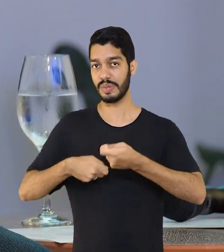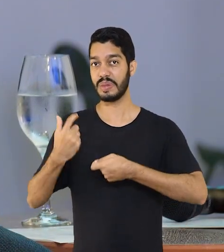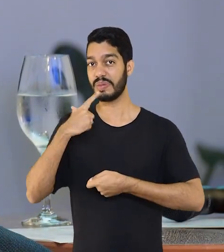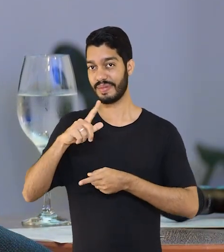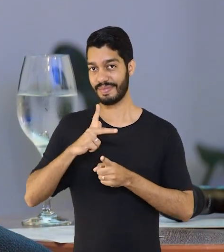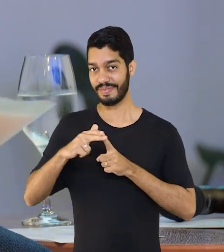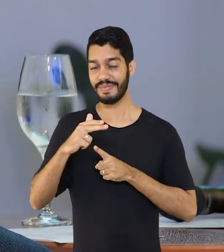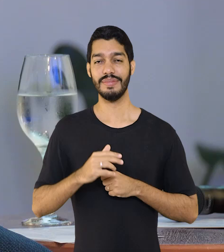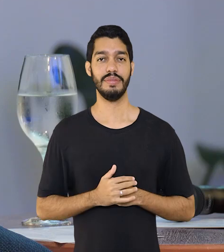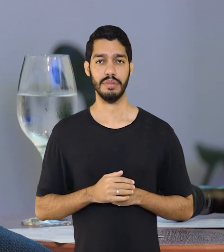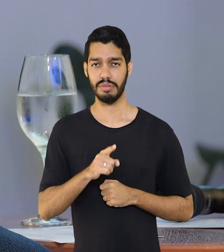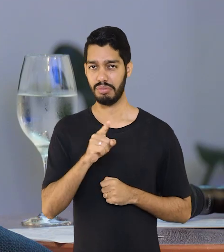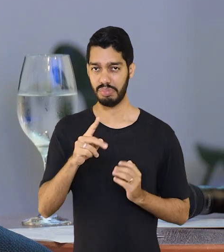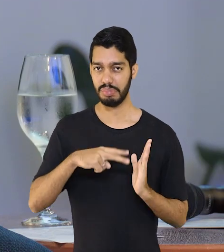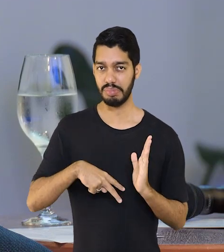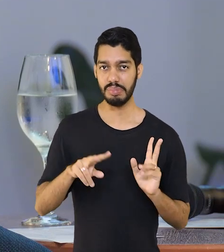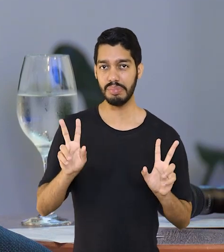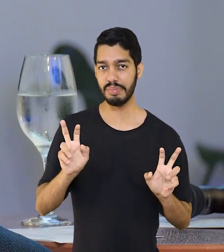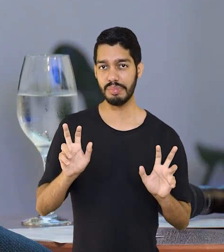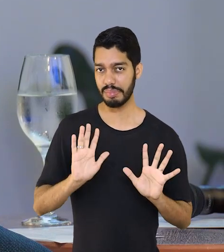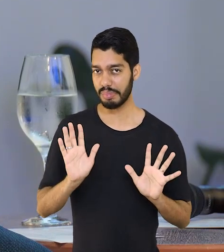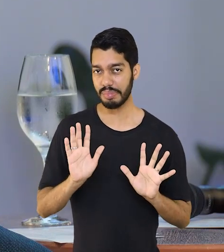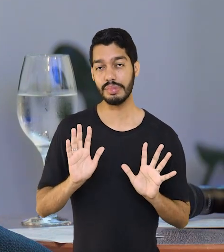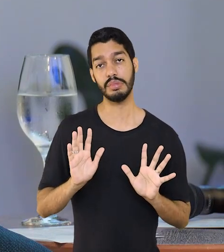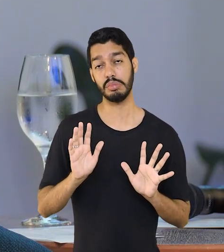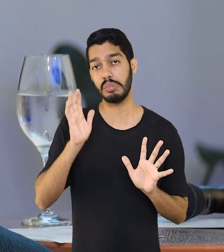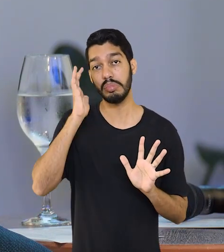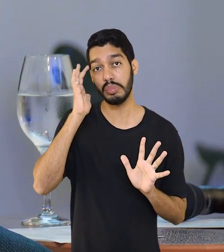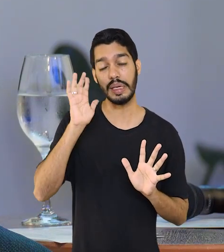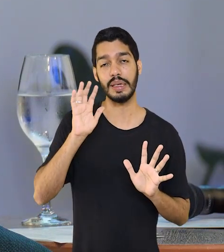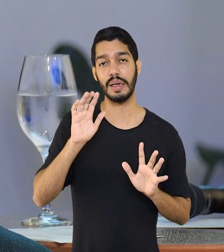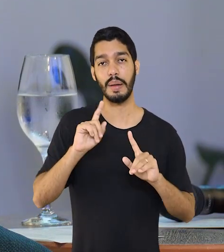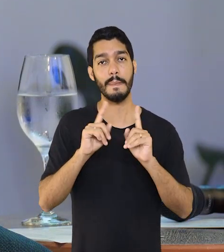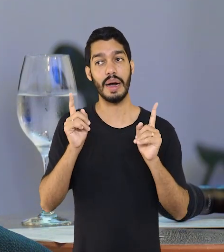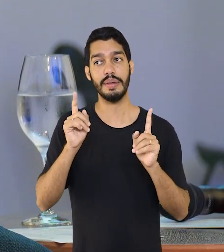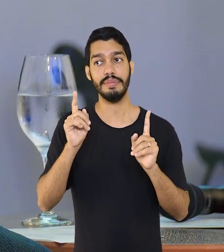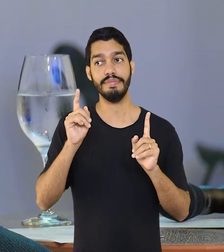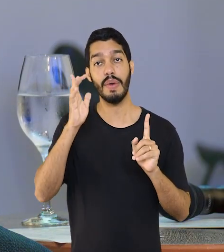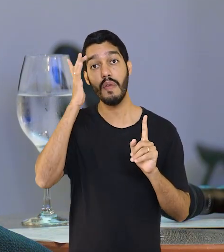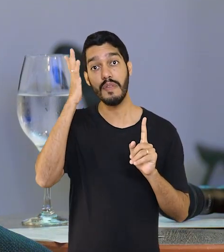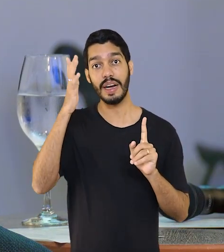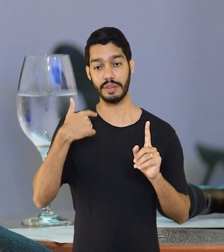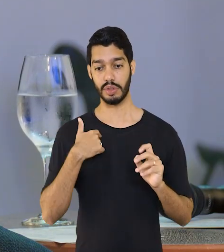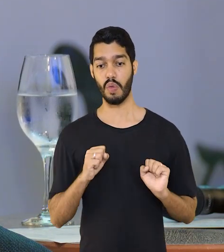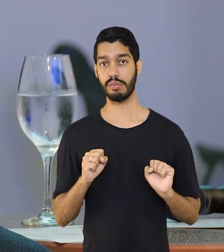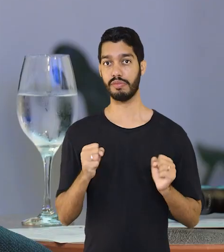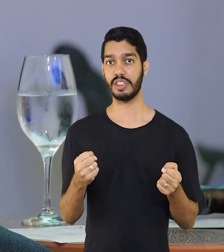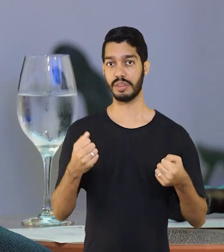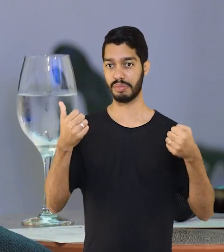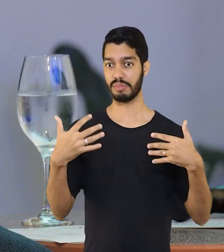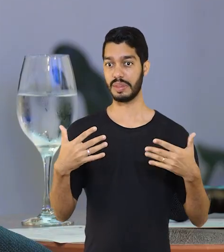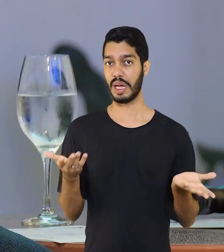2025, não sei se vocês leram a respeito, mas facilita muito